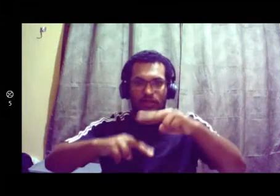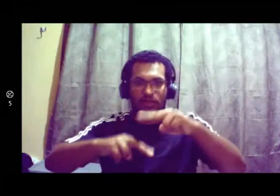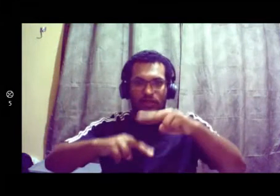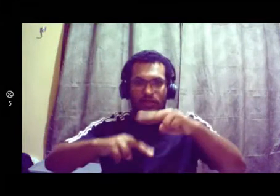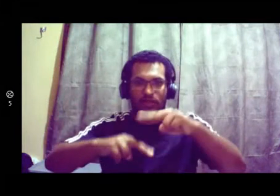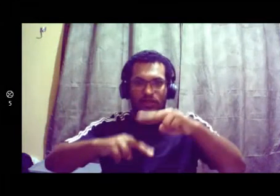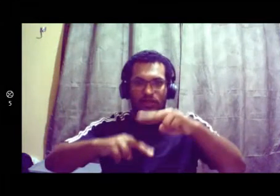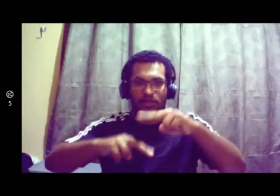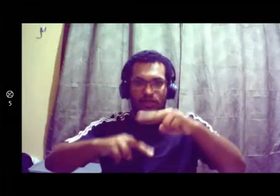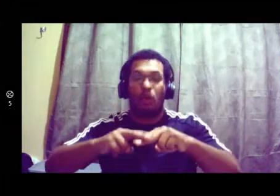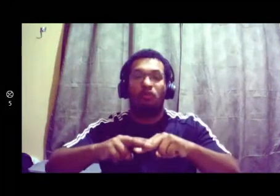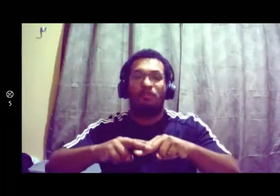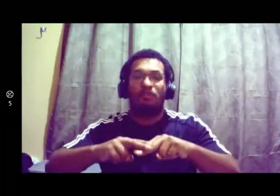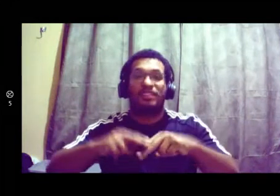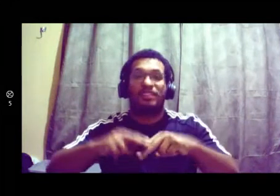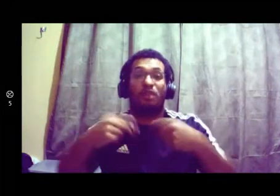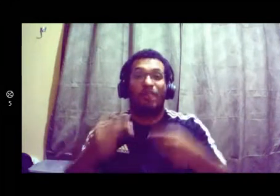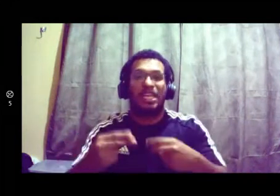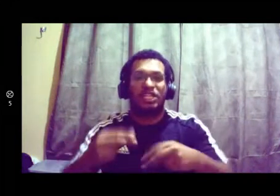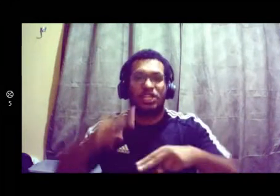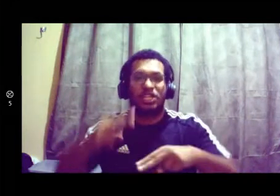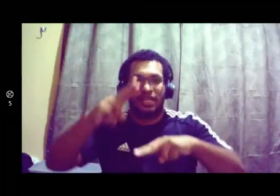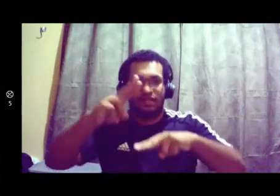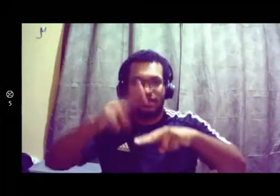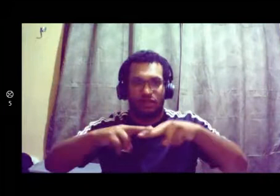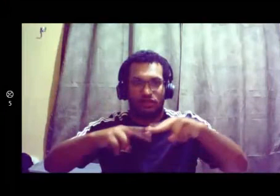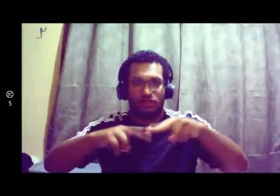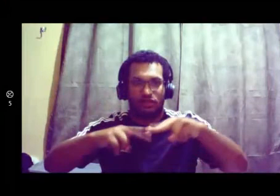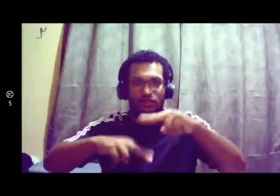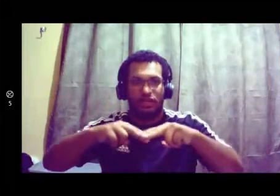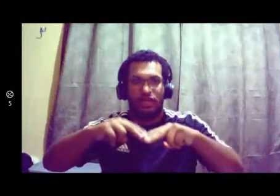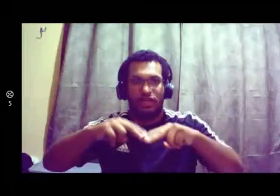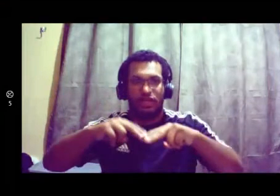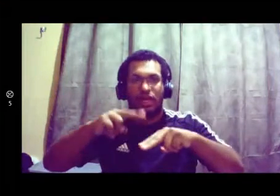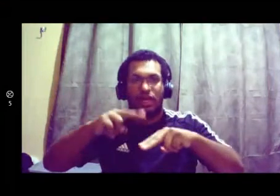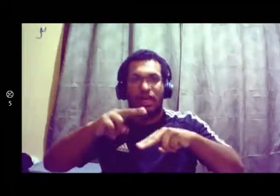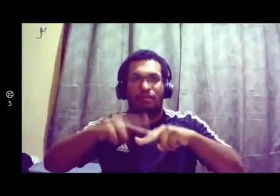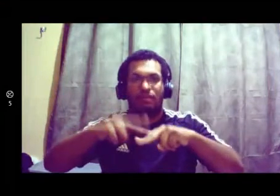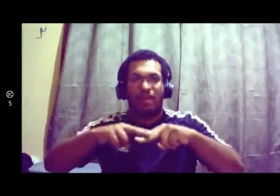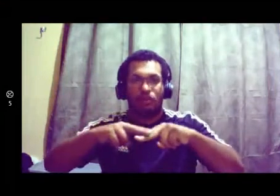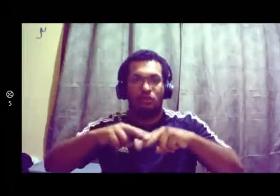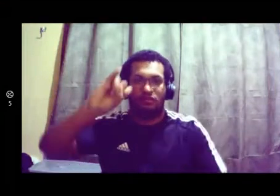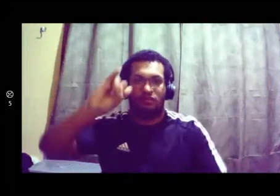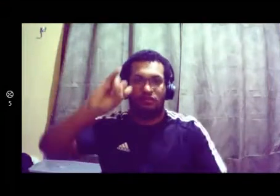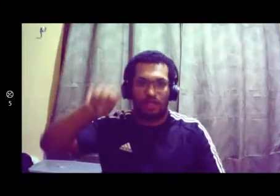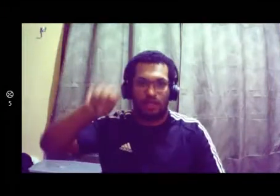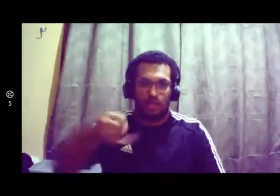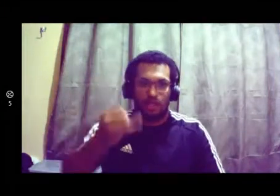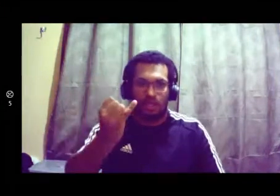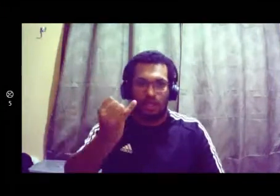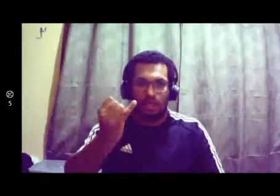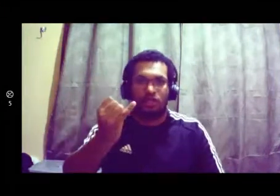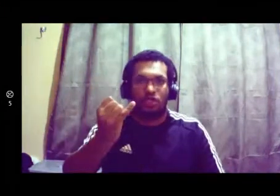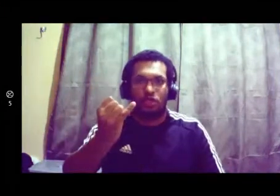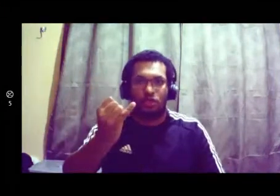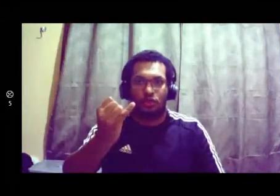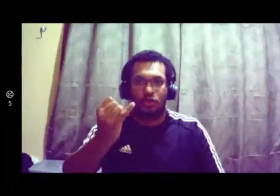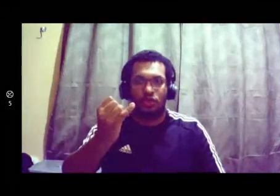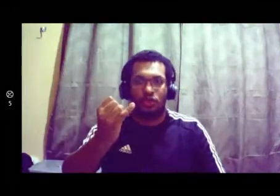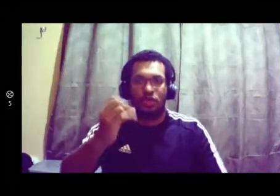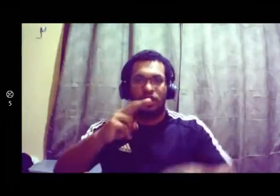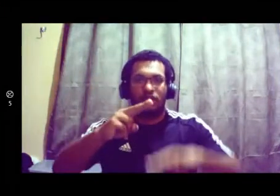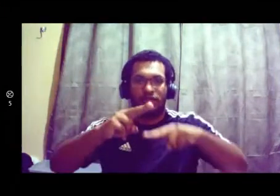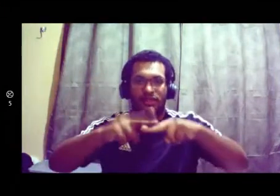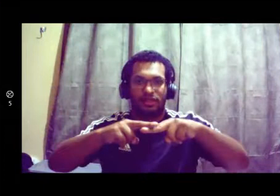sinalzinho, ou faz somente esse sinalzinho. É mais comum você ver J de